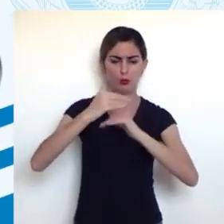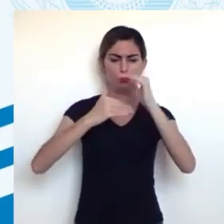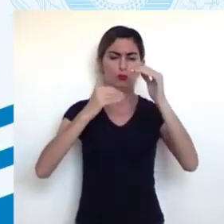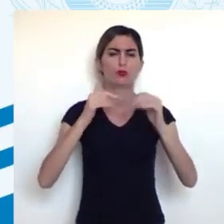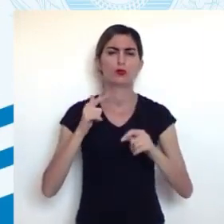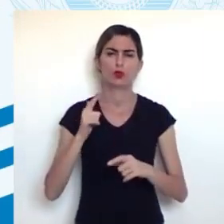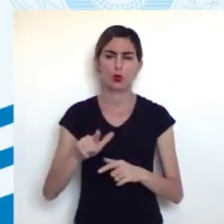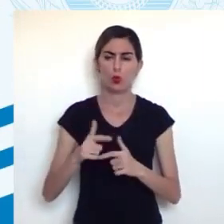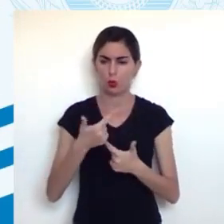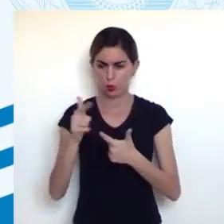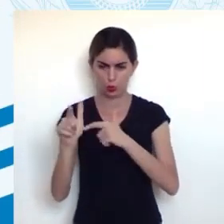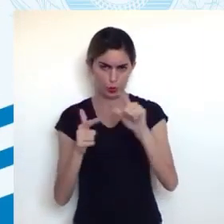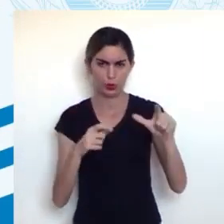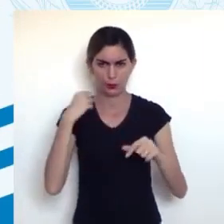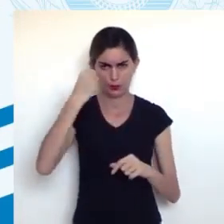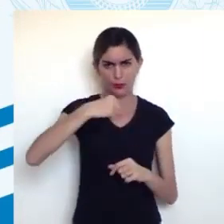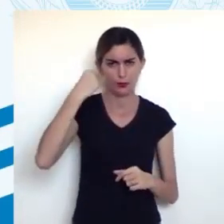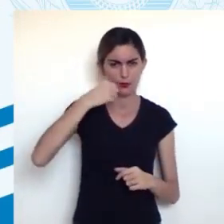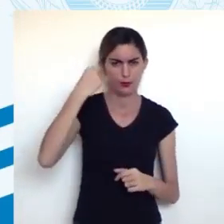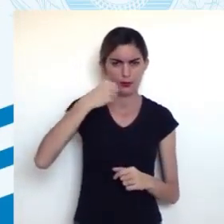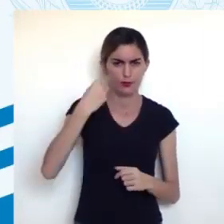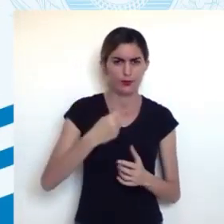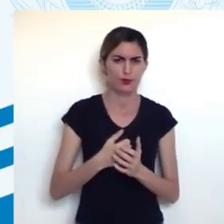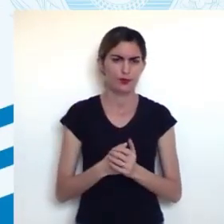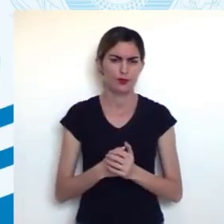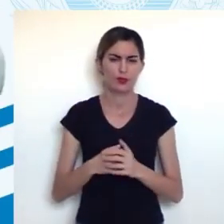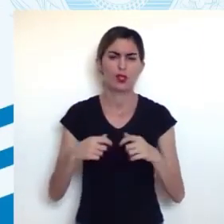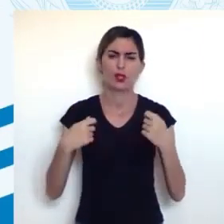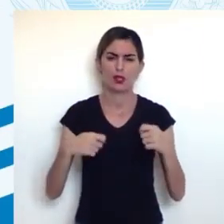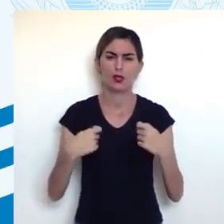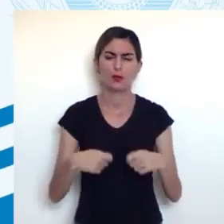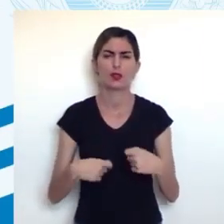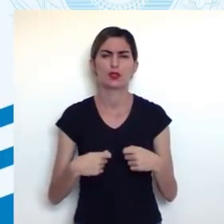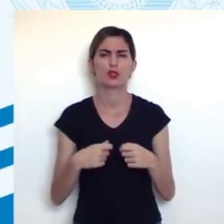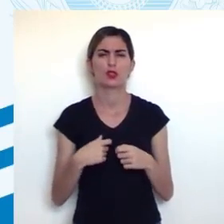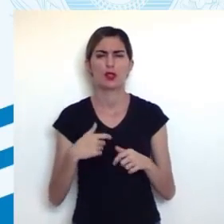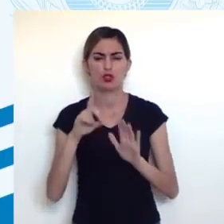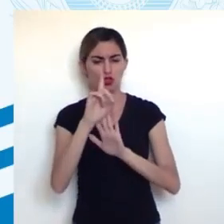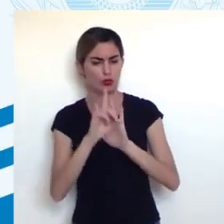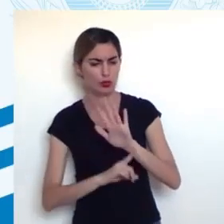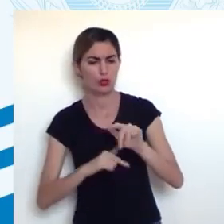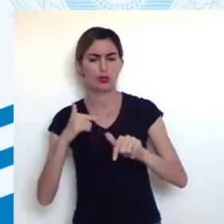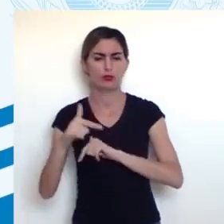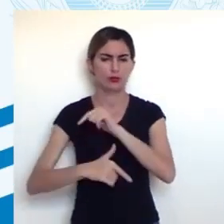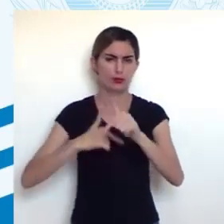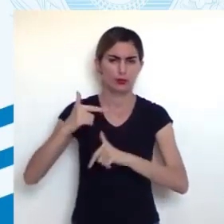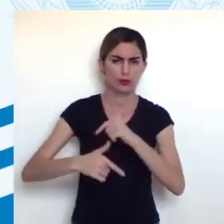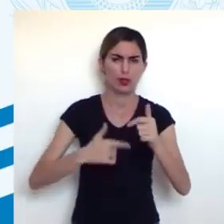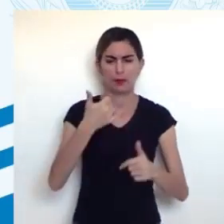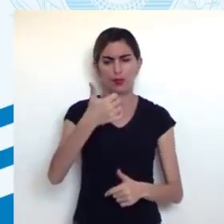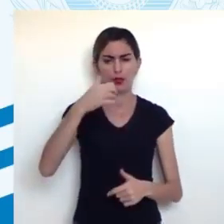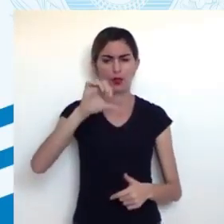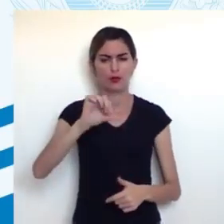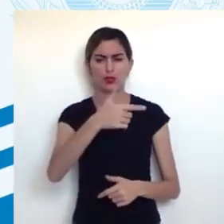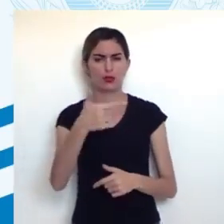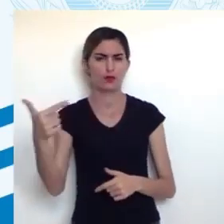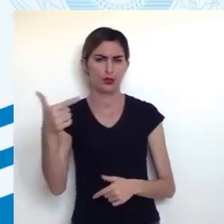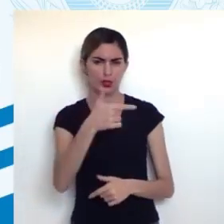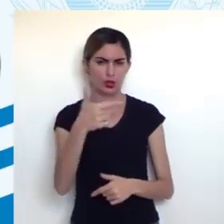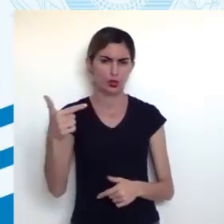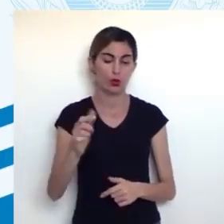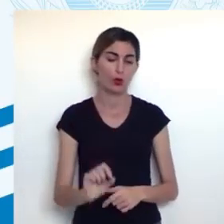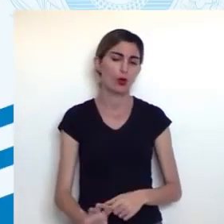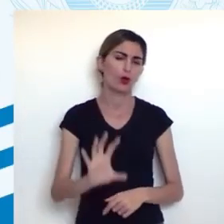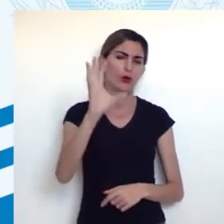Então, após todas as manifestações pelos direitos dos trabalhadores, em 1922,